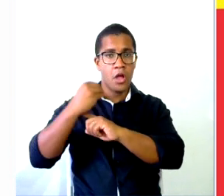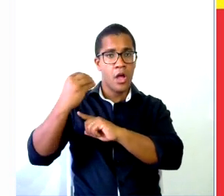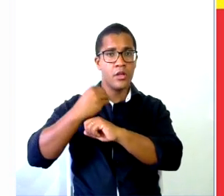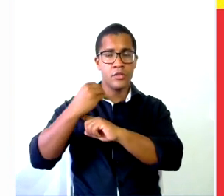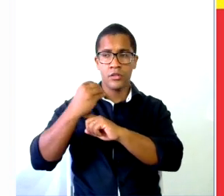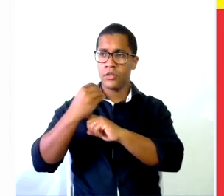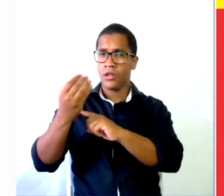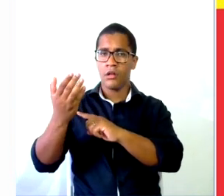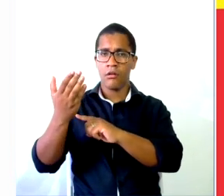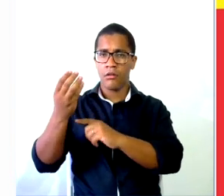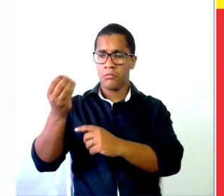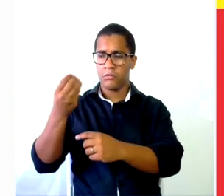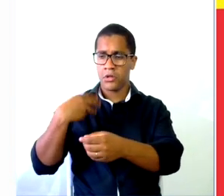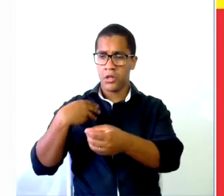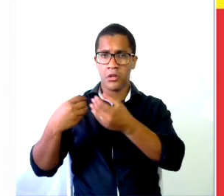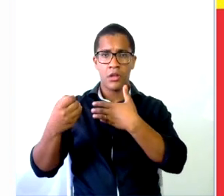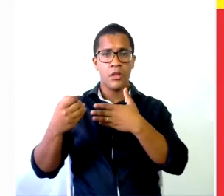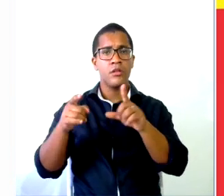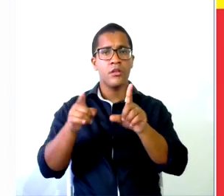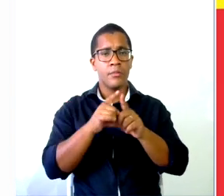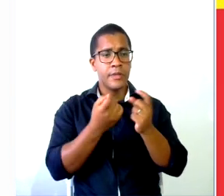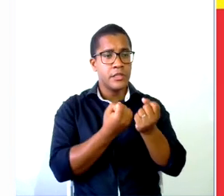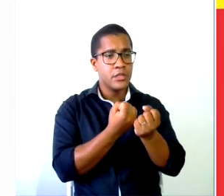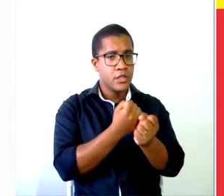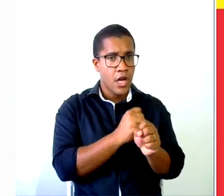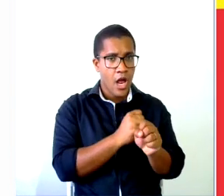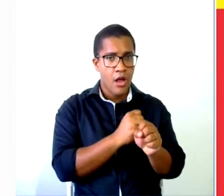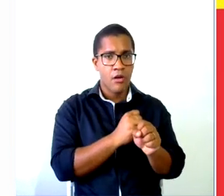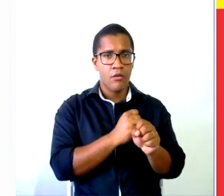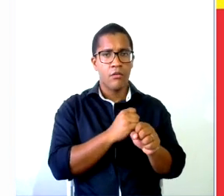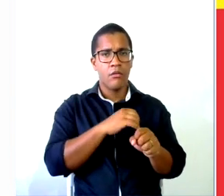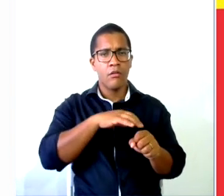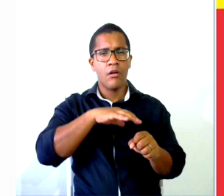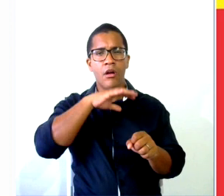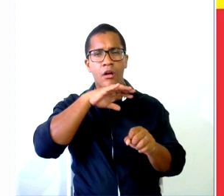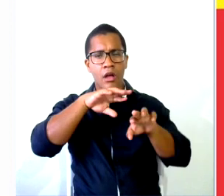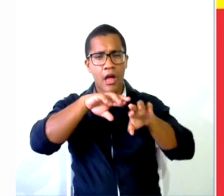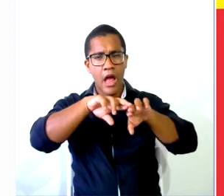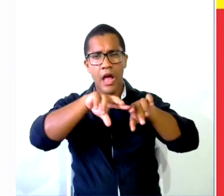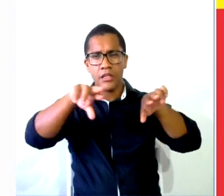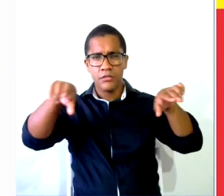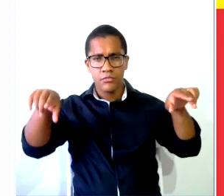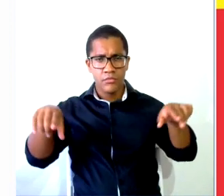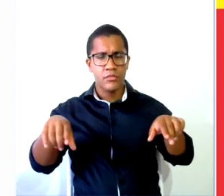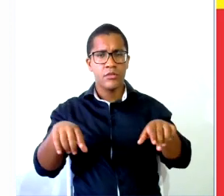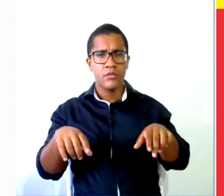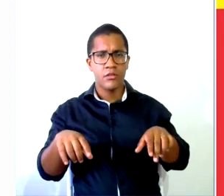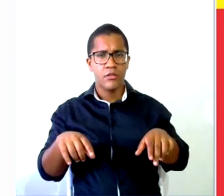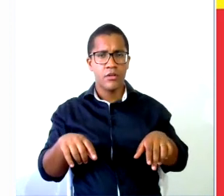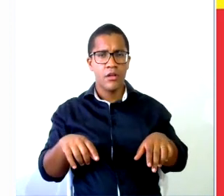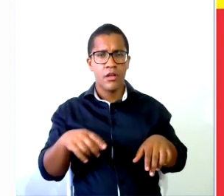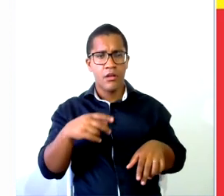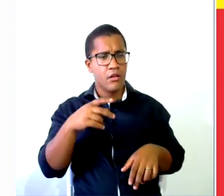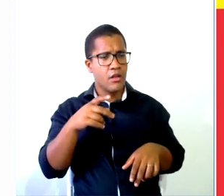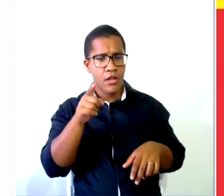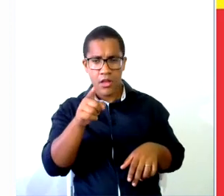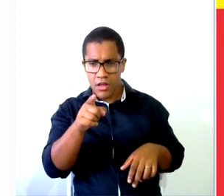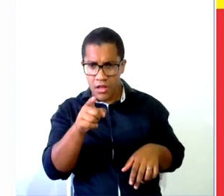O uso dos escravos e dos animais é aproximadamente o